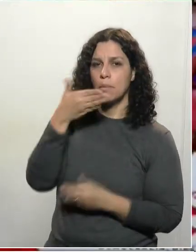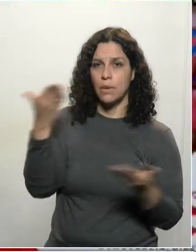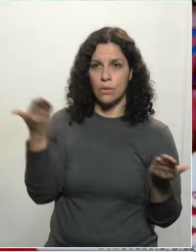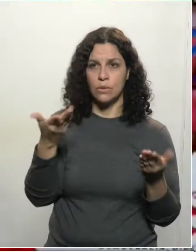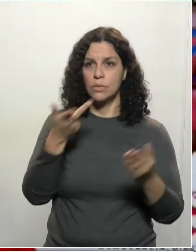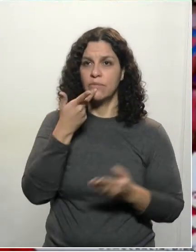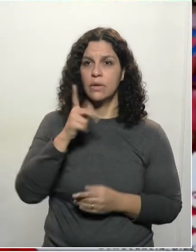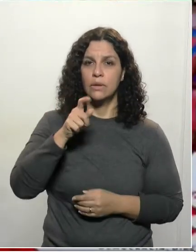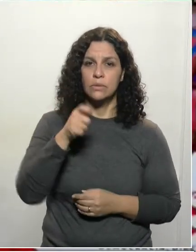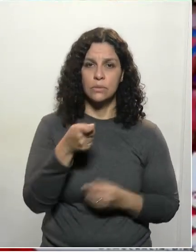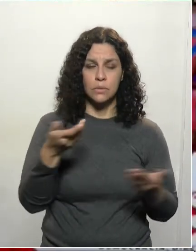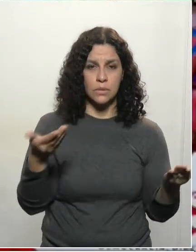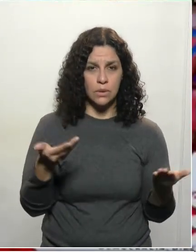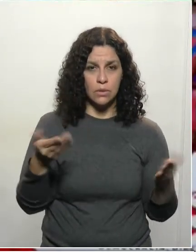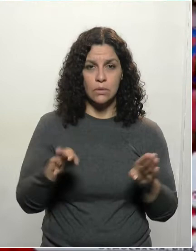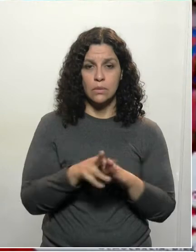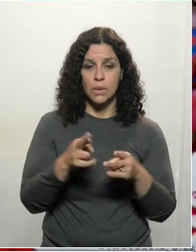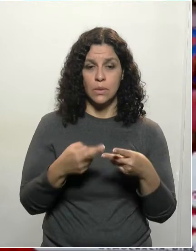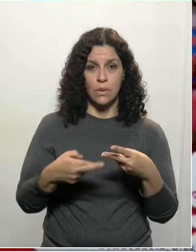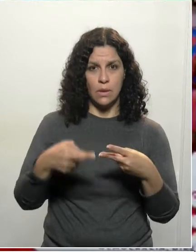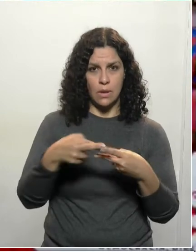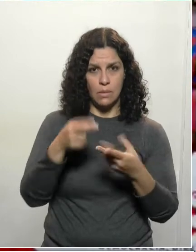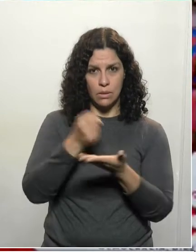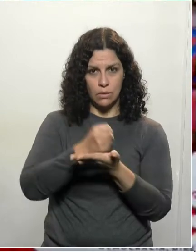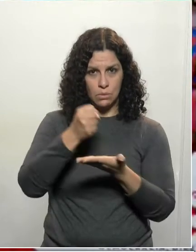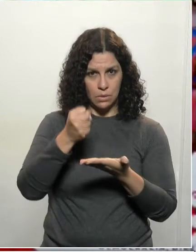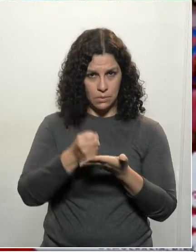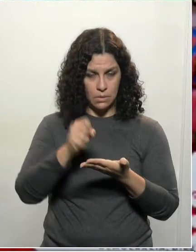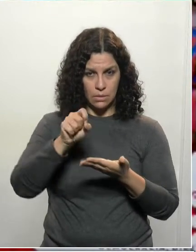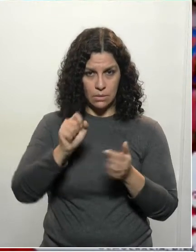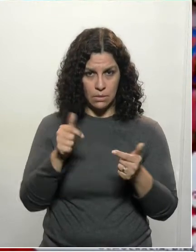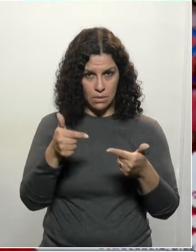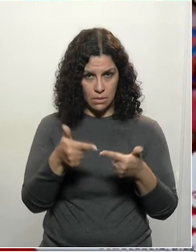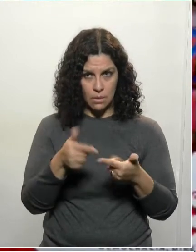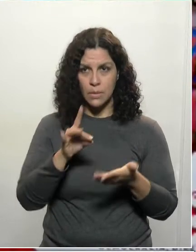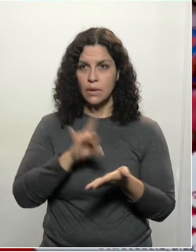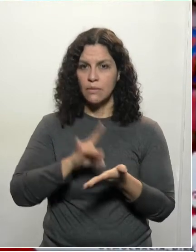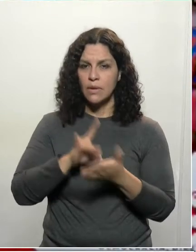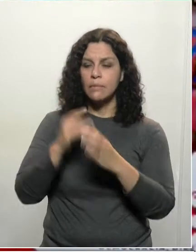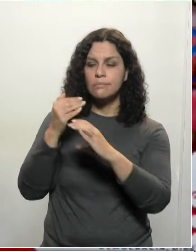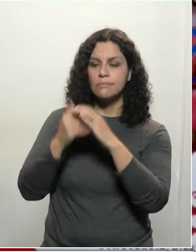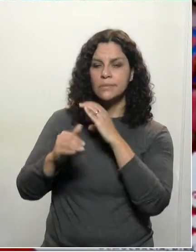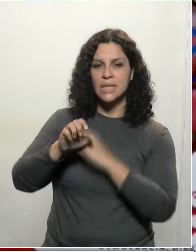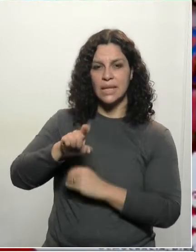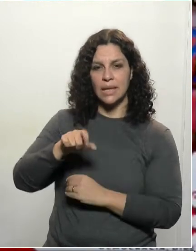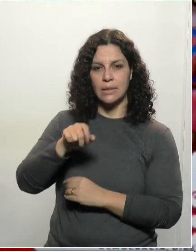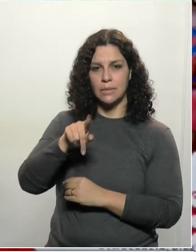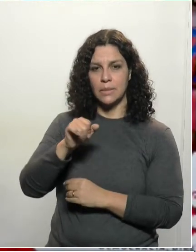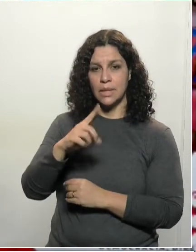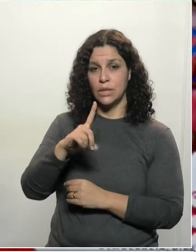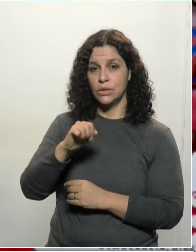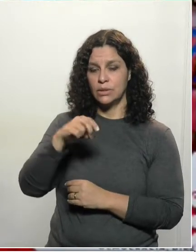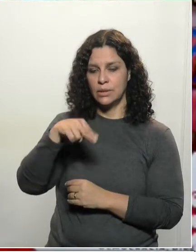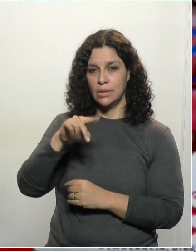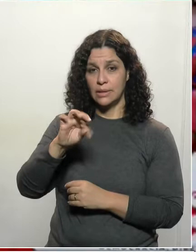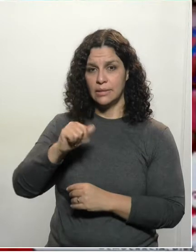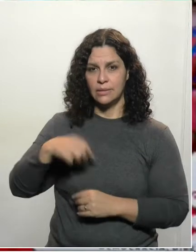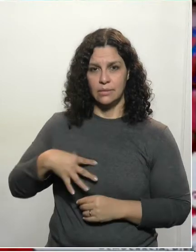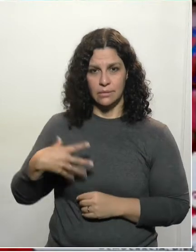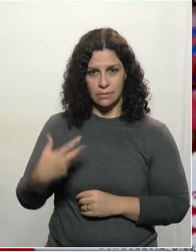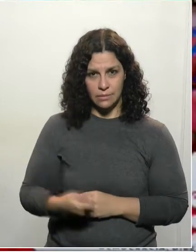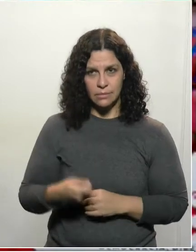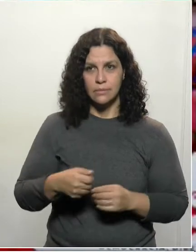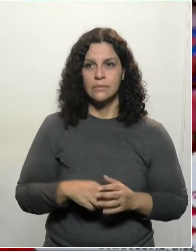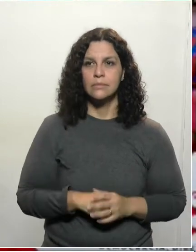para falar do requerimento que protocolei na casa, na verdade, um envio de expediente ao governador